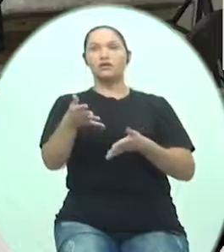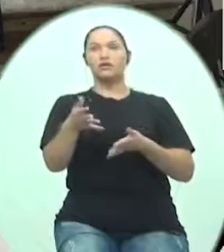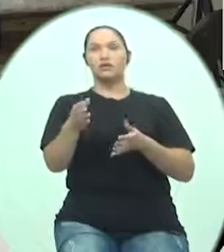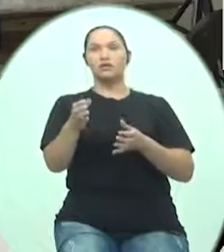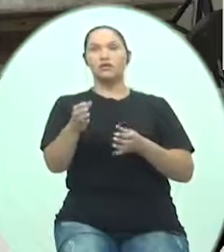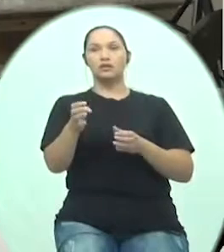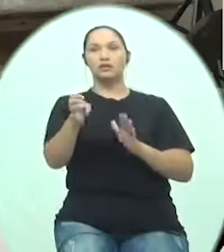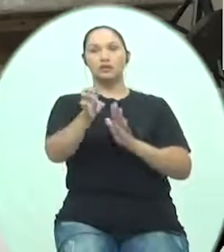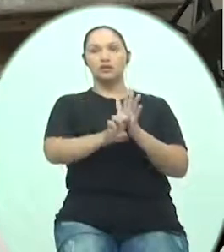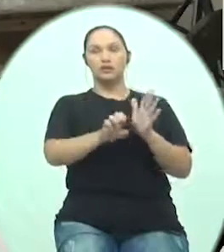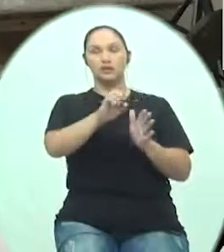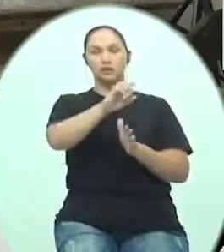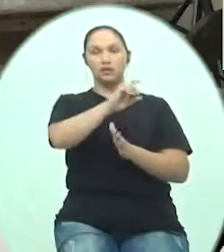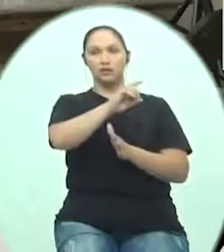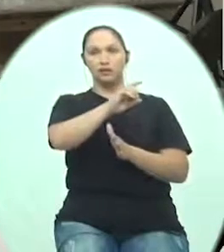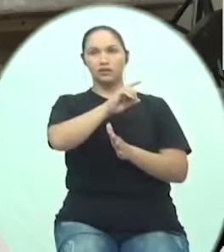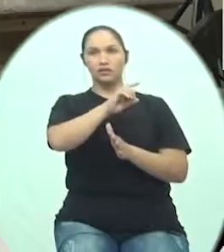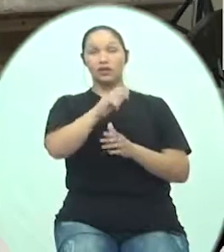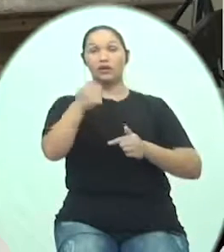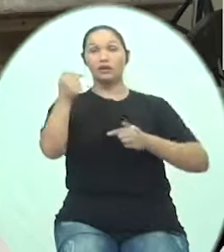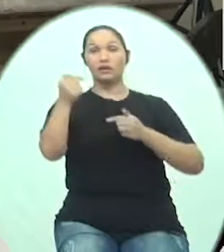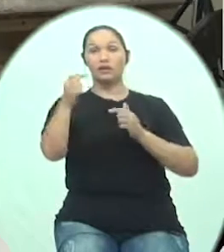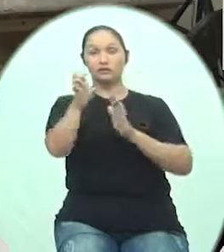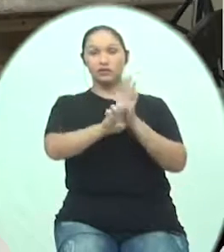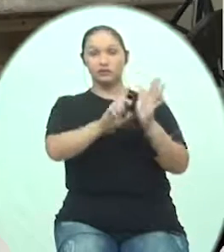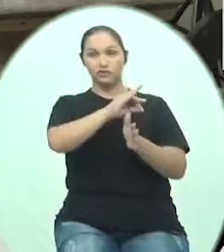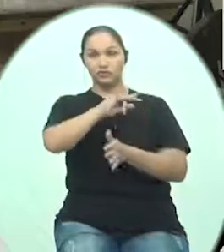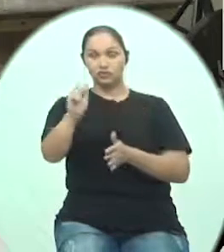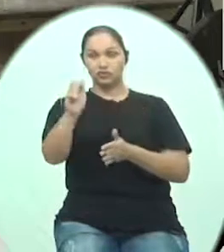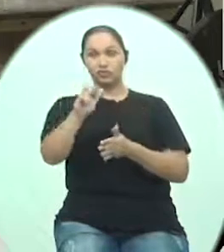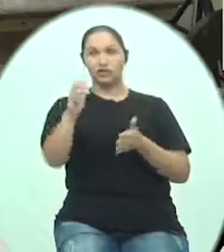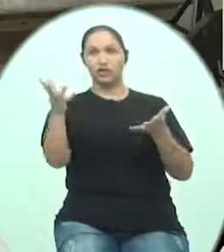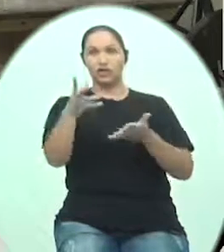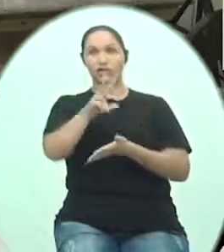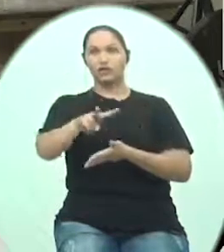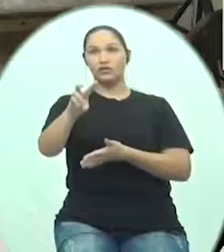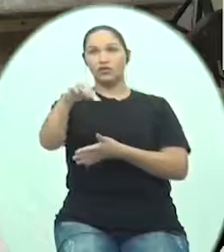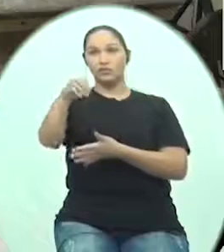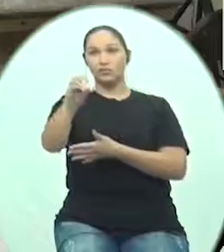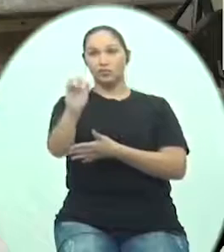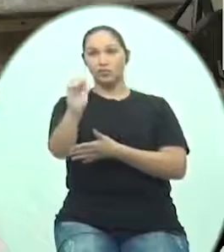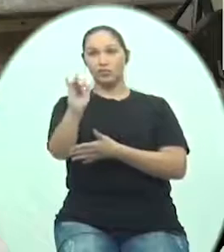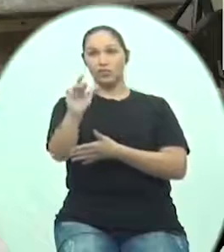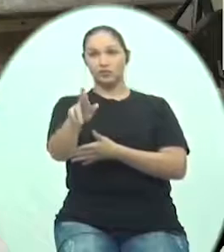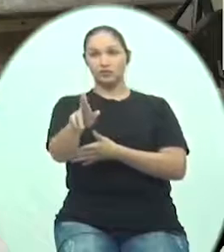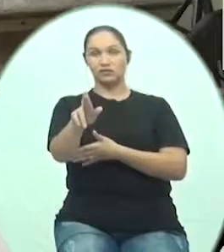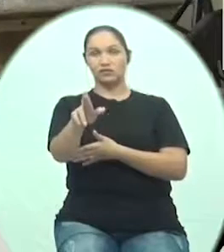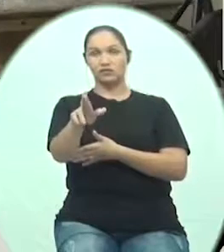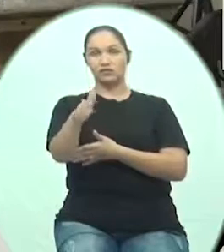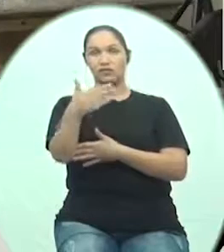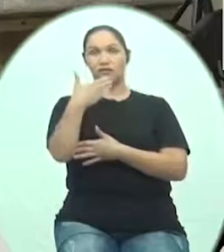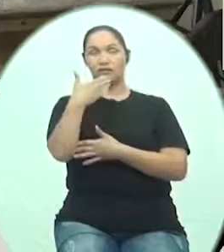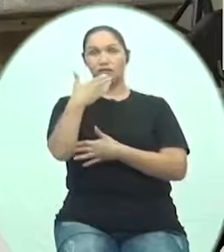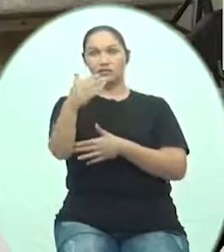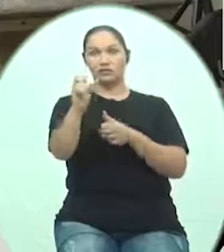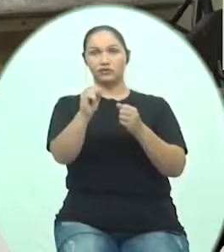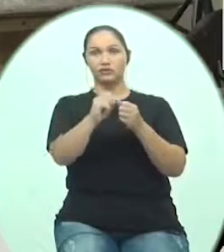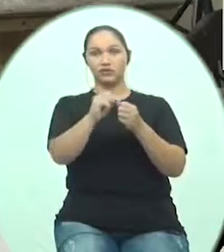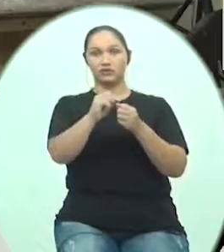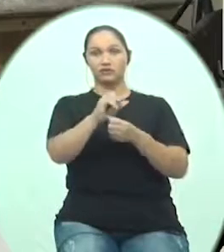grande expediente questão de ordem cedida ao Vereador Moacir da Jor Ô Paulo a tua ca tá quebrada parece